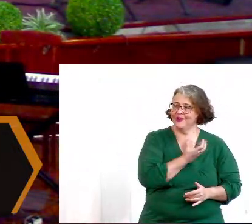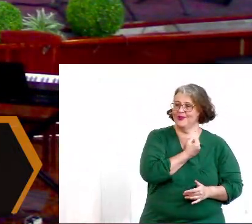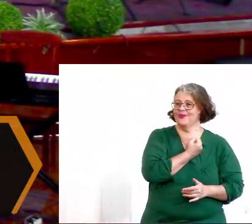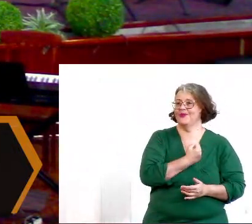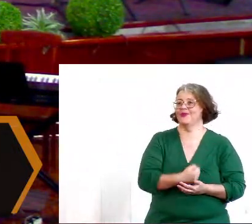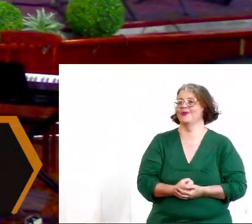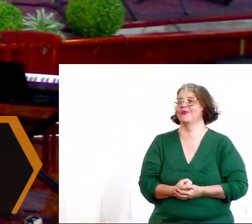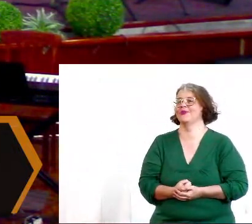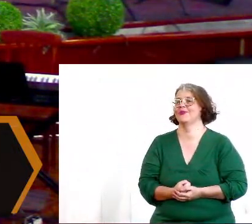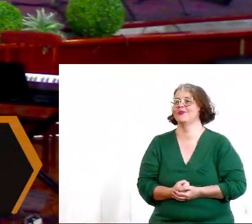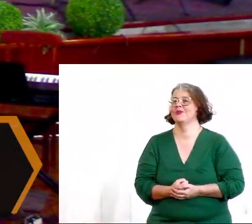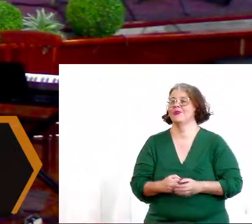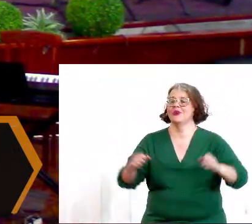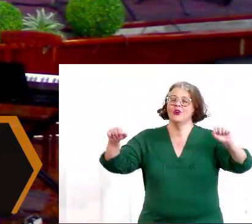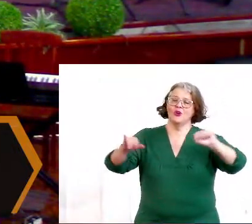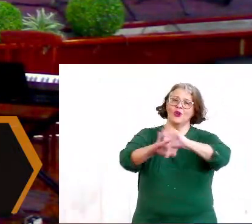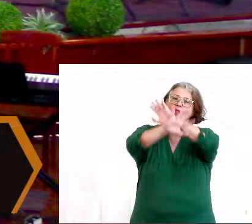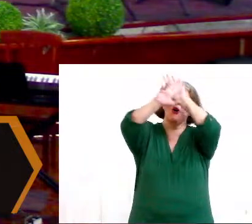Salvador,